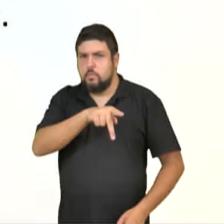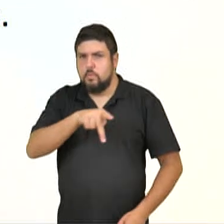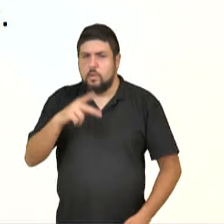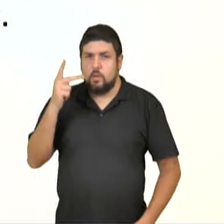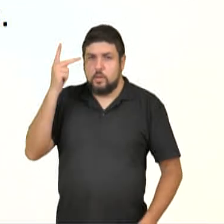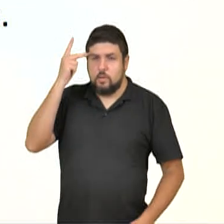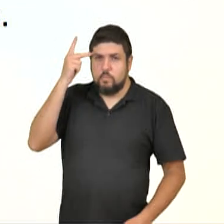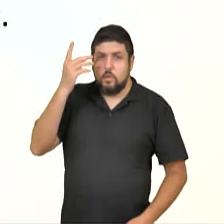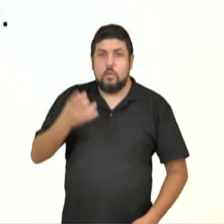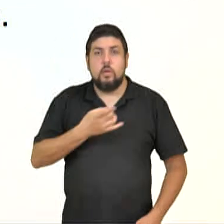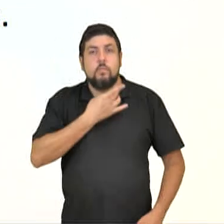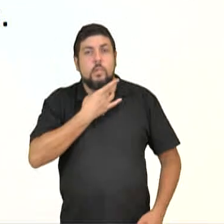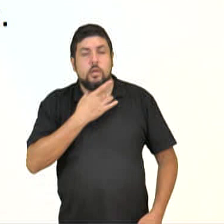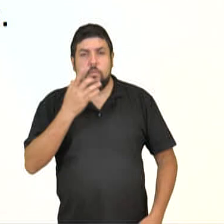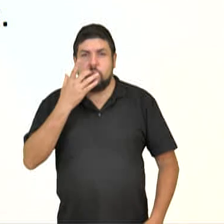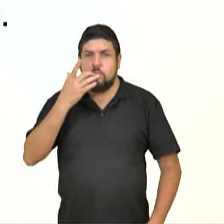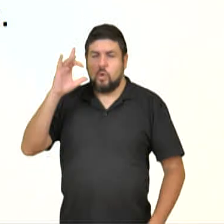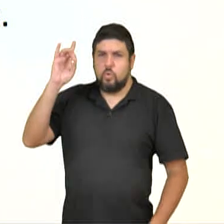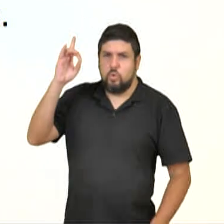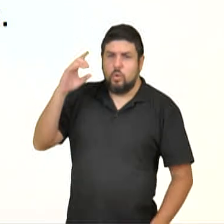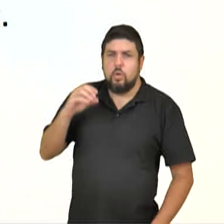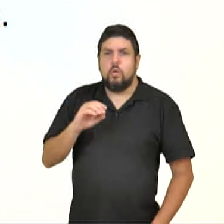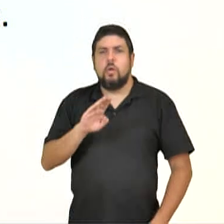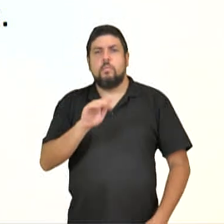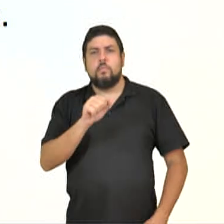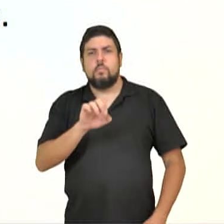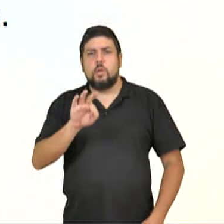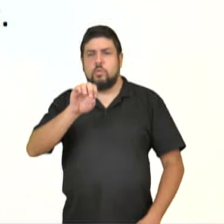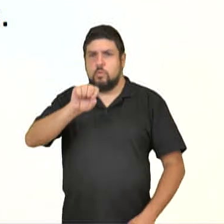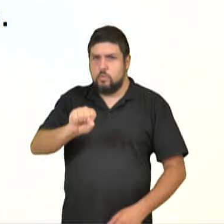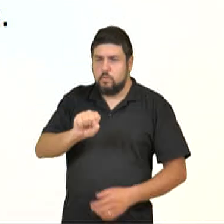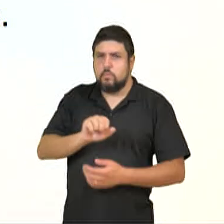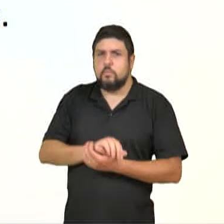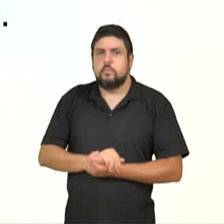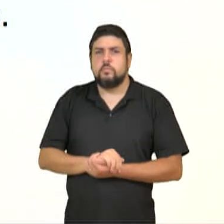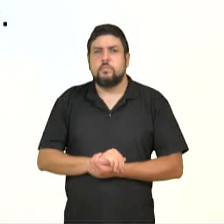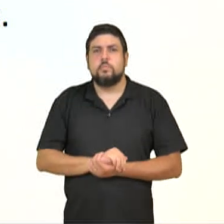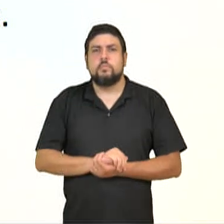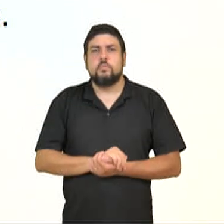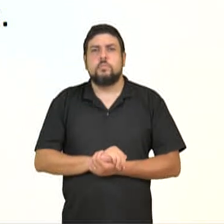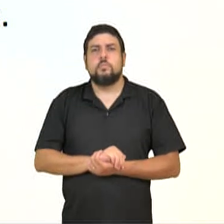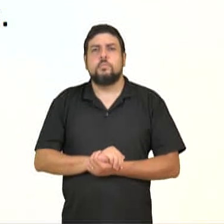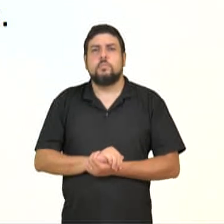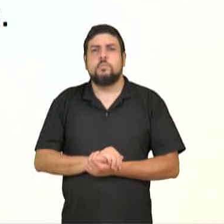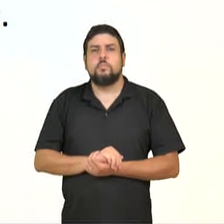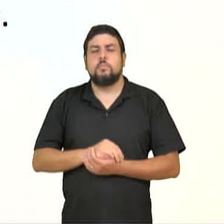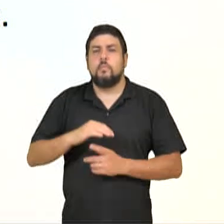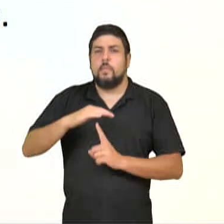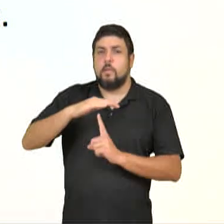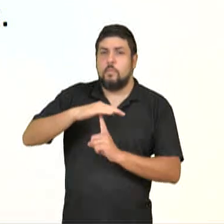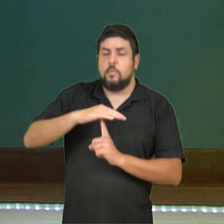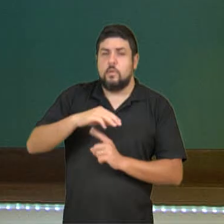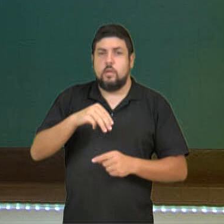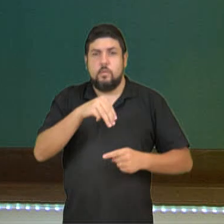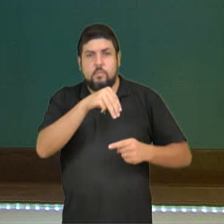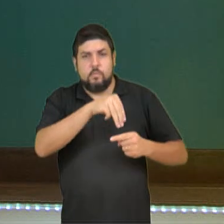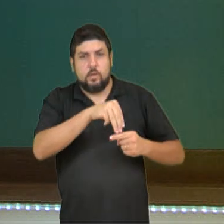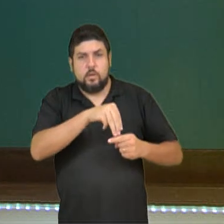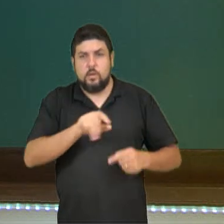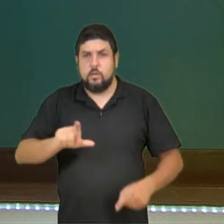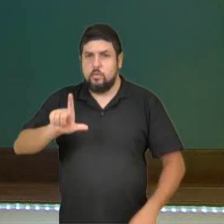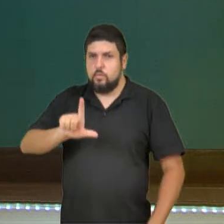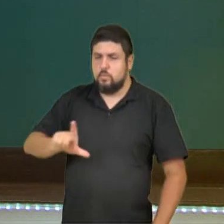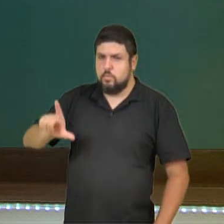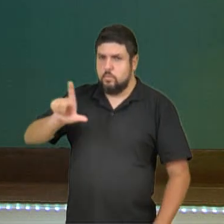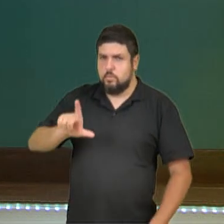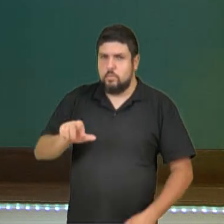Prudente, Marília, Ourinhos e Bastos. Ourinhos é ali divisa com o estado do Paraná. No Paraná, Maringá e Londrina são as cidades em